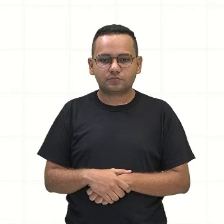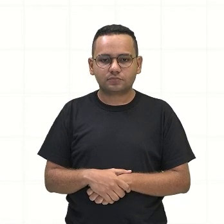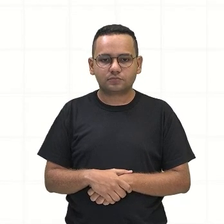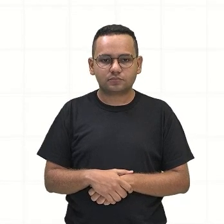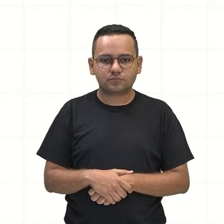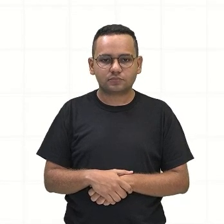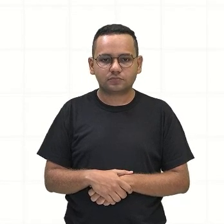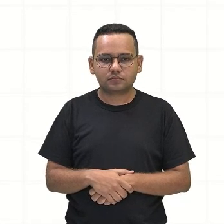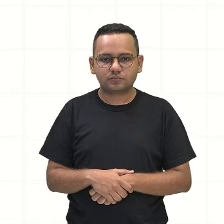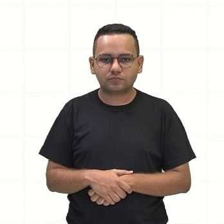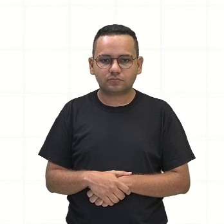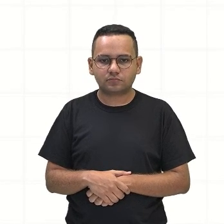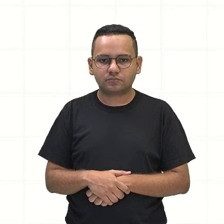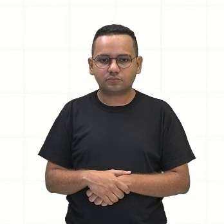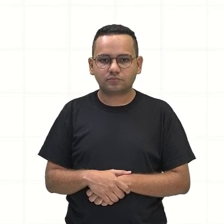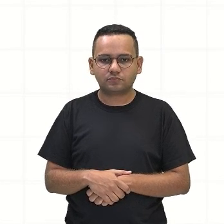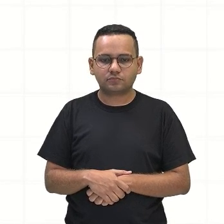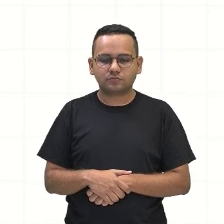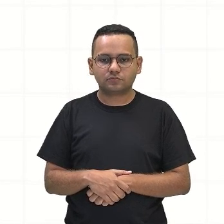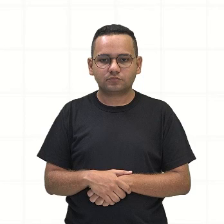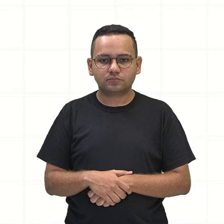Então, estou multiplicando por 4.